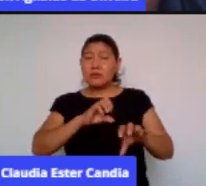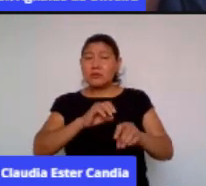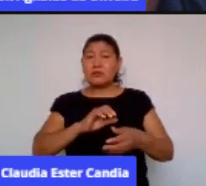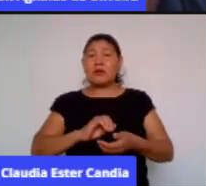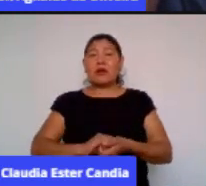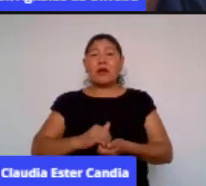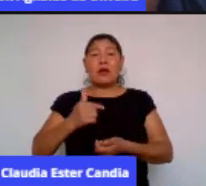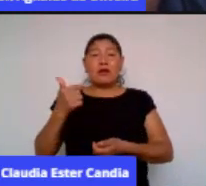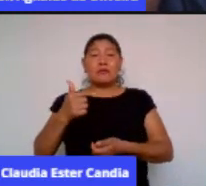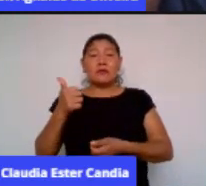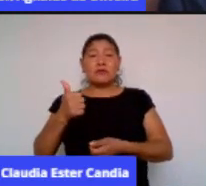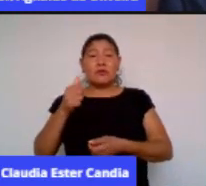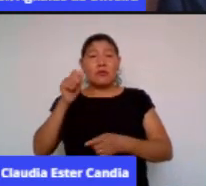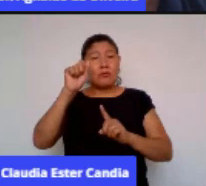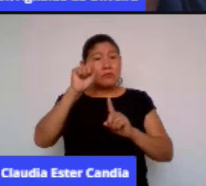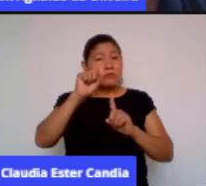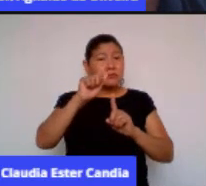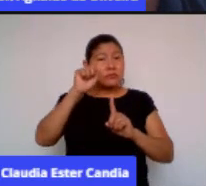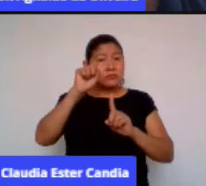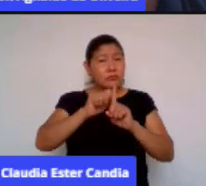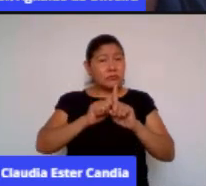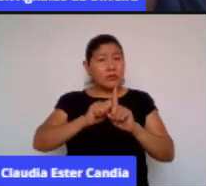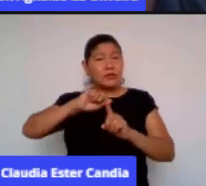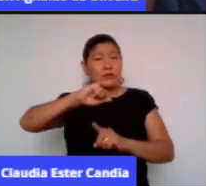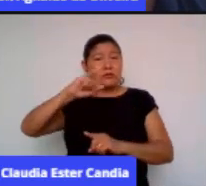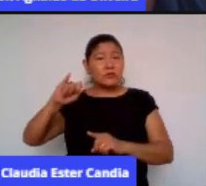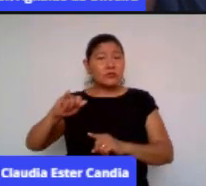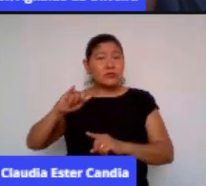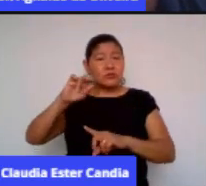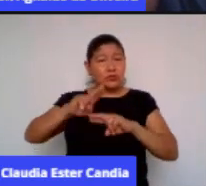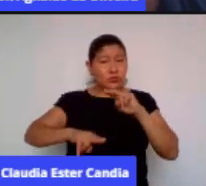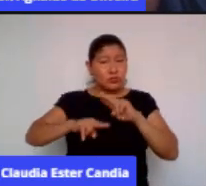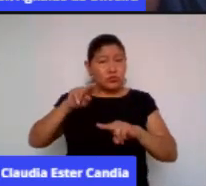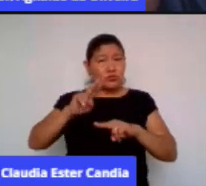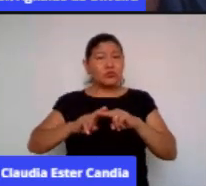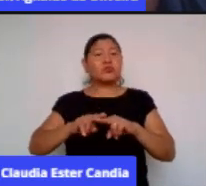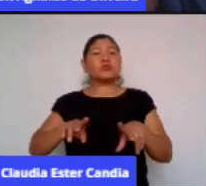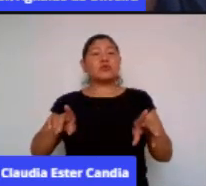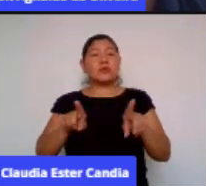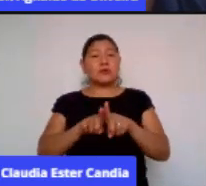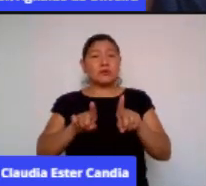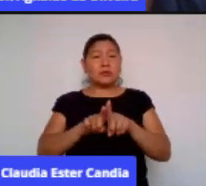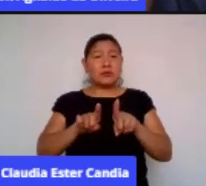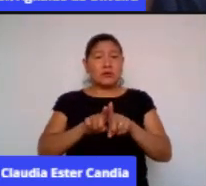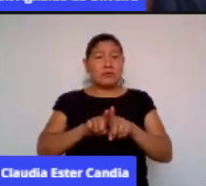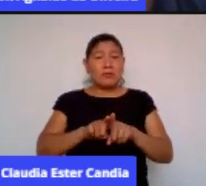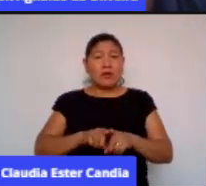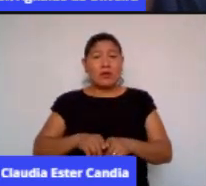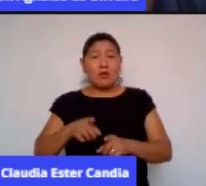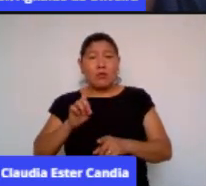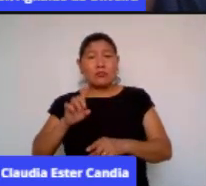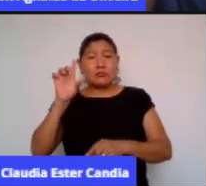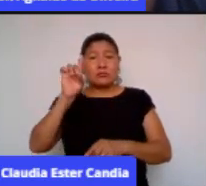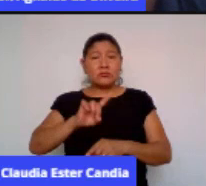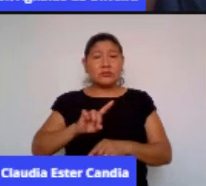dia letivo no mês de julho. Então, a ideia também é que aconteça da mesma forma. O caderno 2